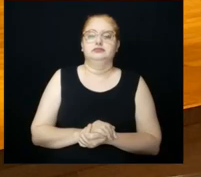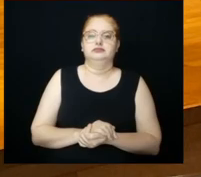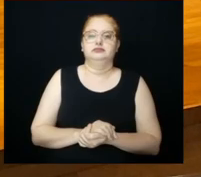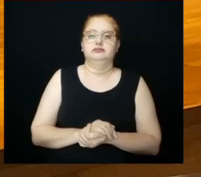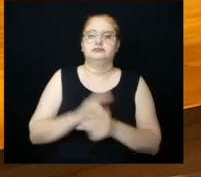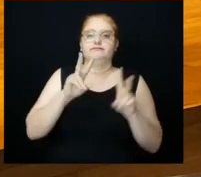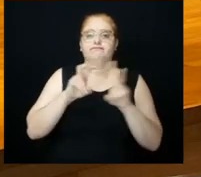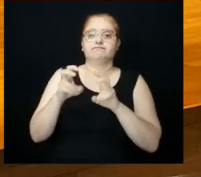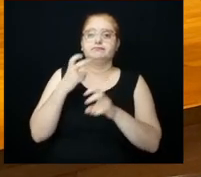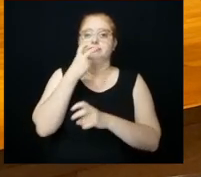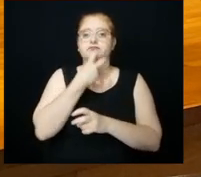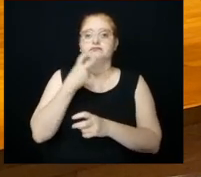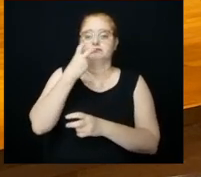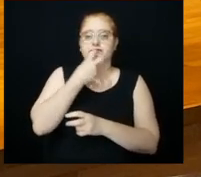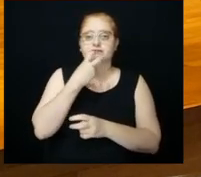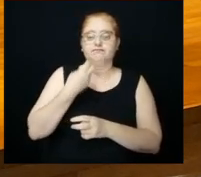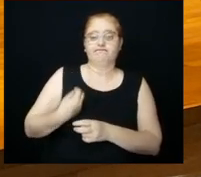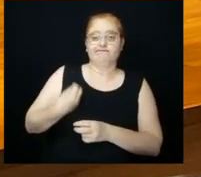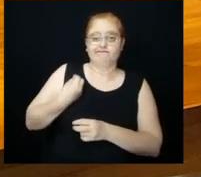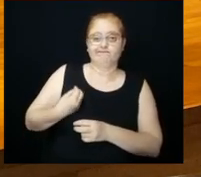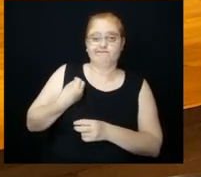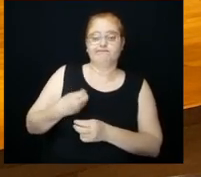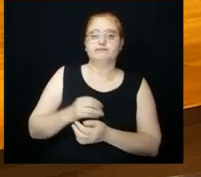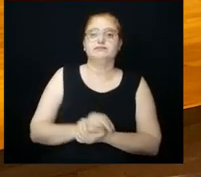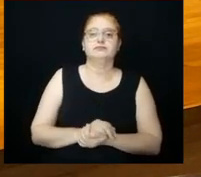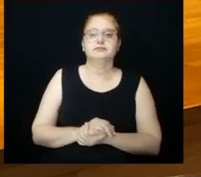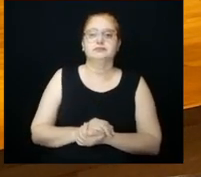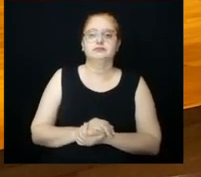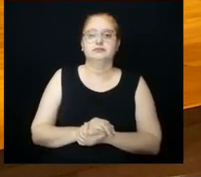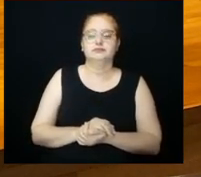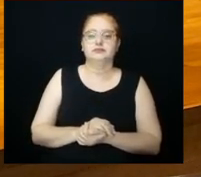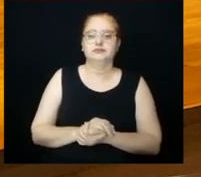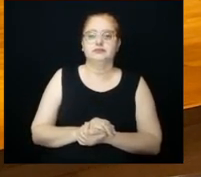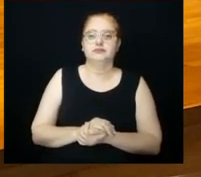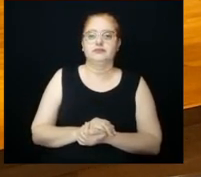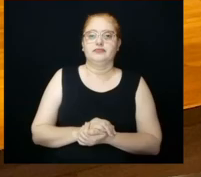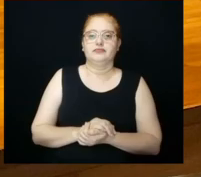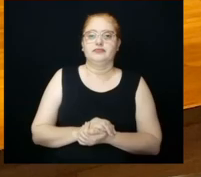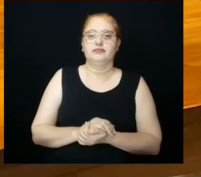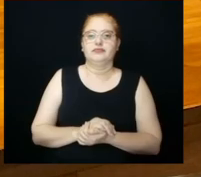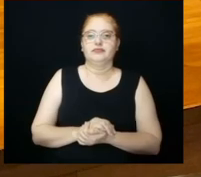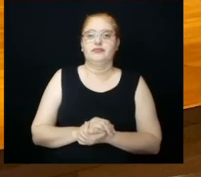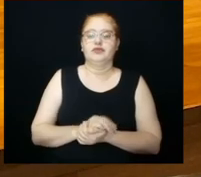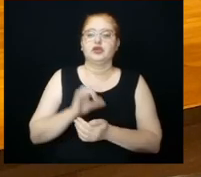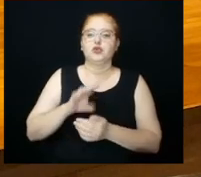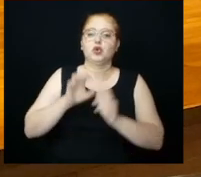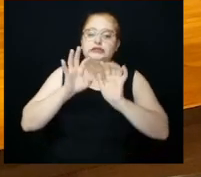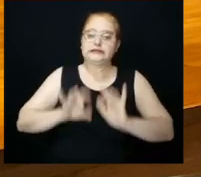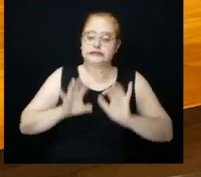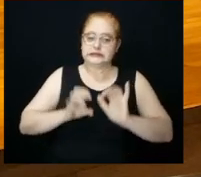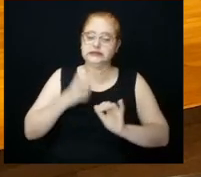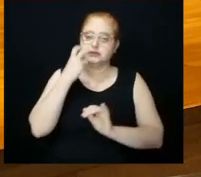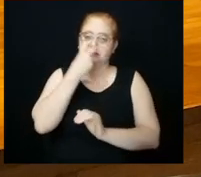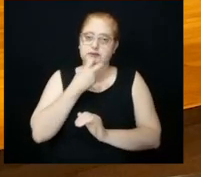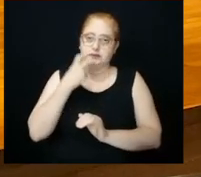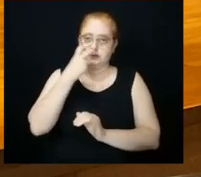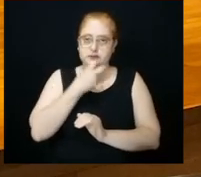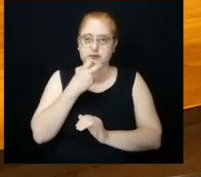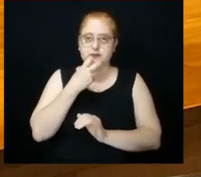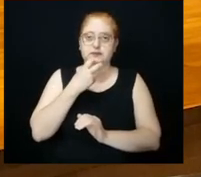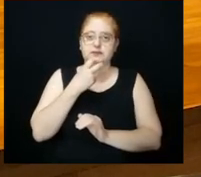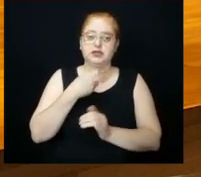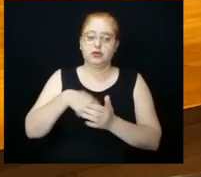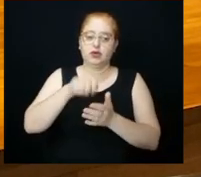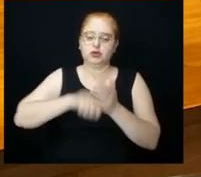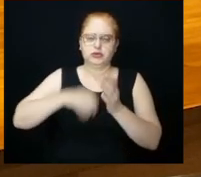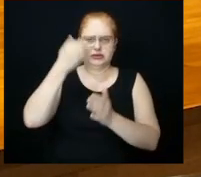Ainda sobre a oralidade, né, por existir para além do âmbito escrito, né, a oralidade, ele